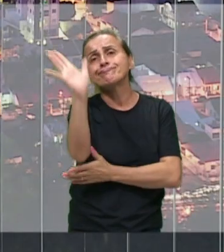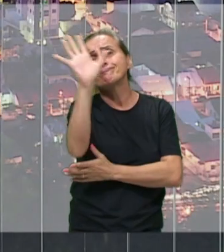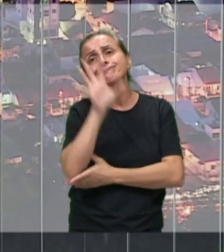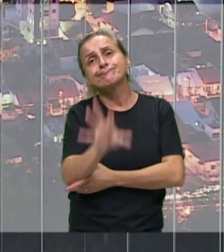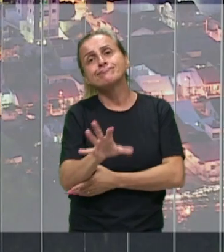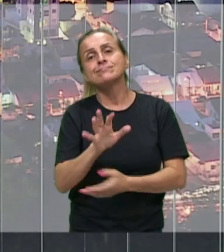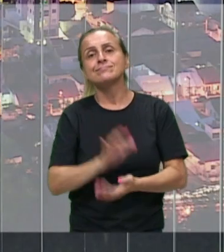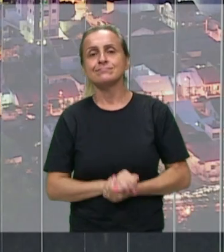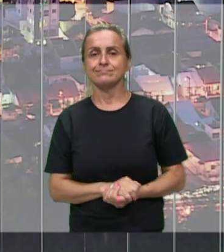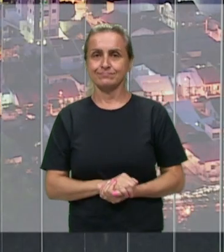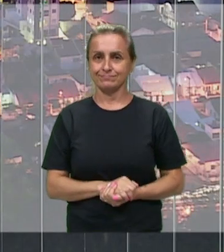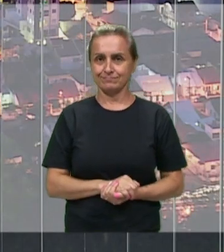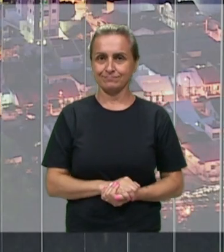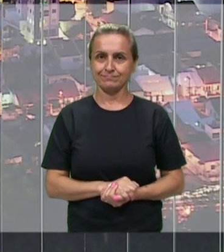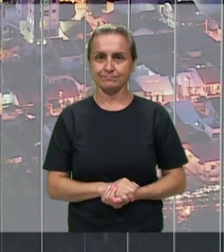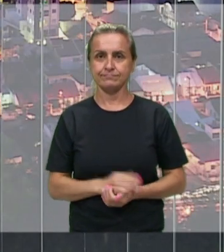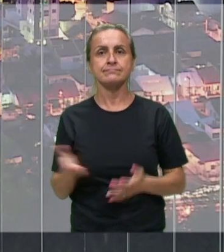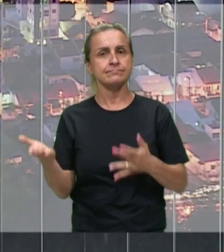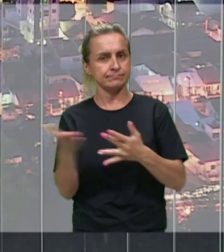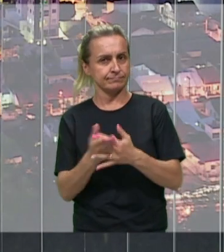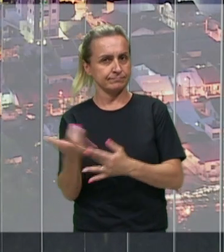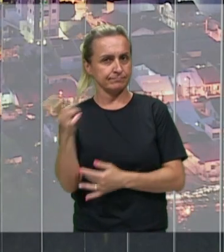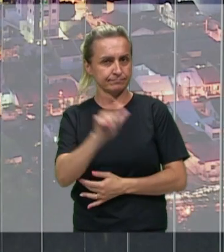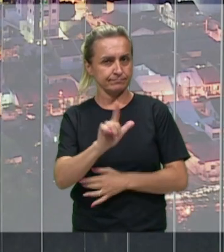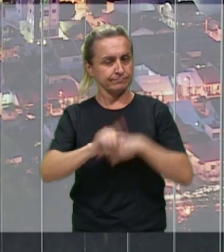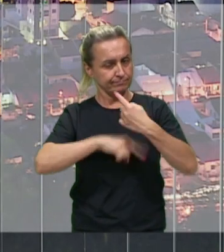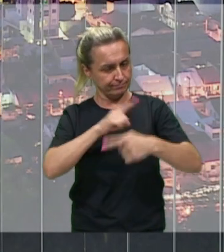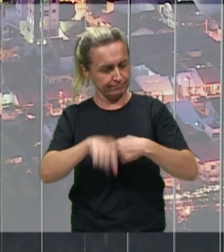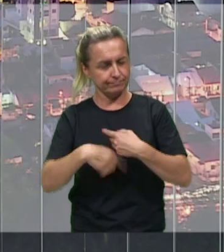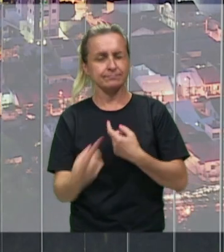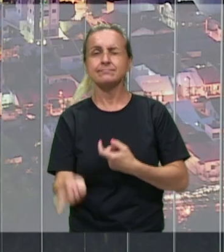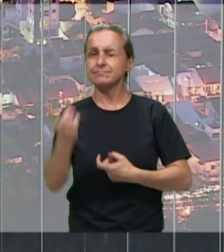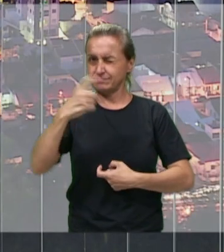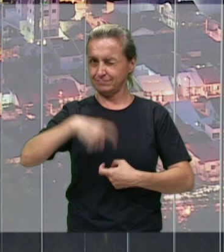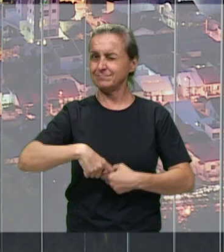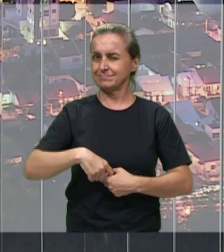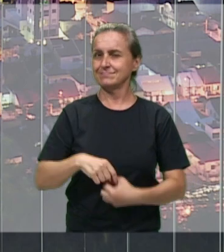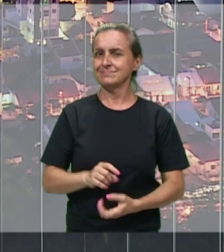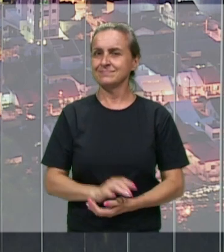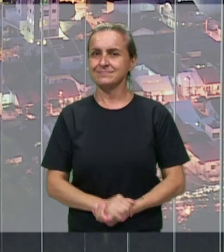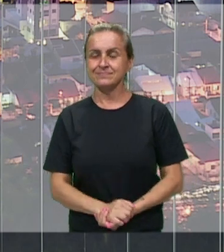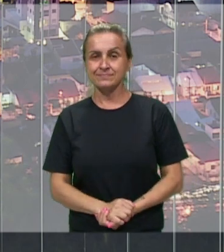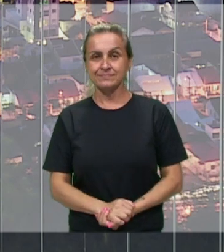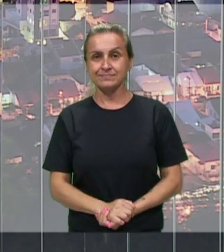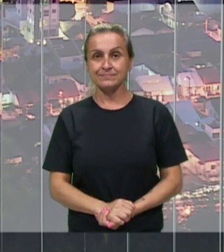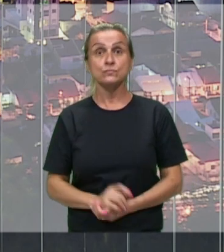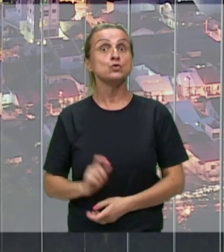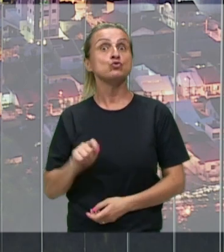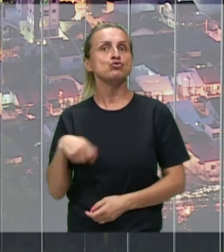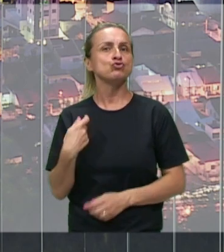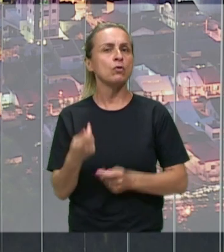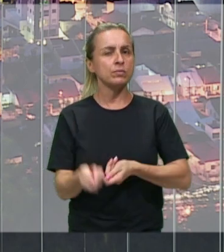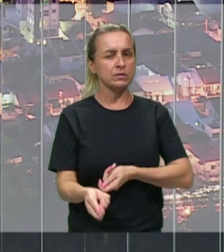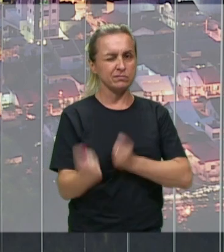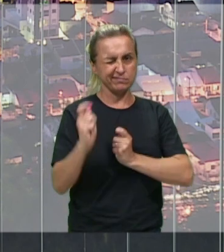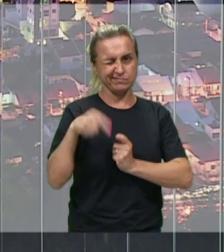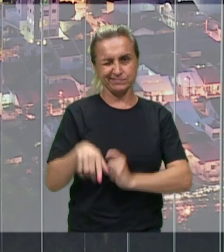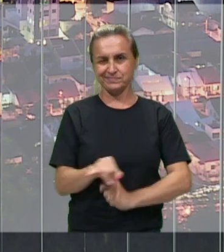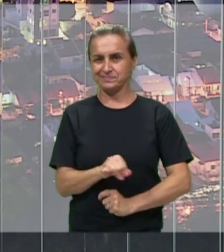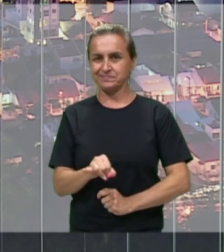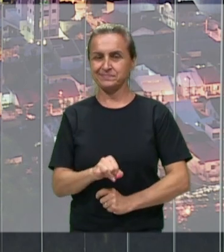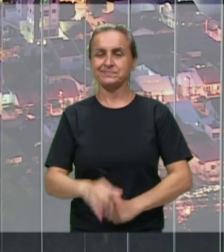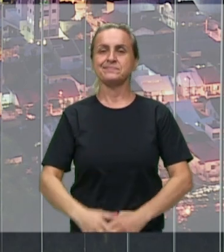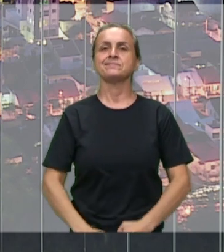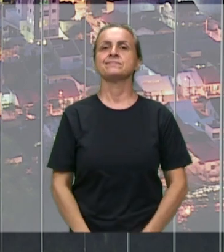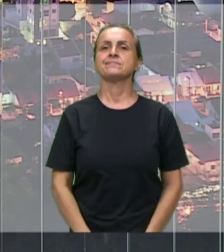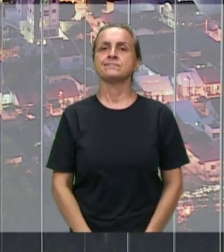A gente tem que fazer mais um pequeno intervalo. Na volta, a gente segue aqui conversando mais a respeito da atividade da pesca aqui em Itajaí região. É só um minuto,